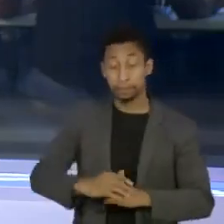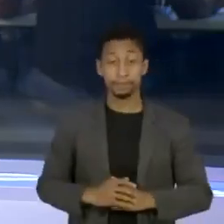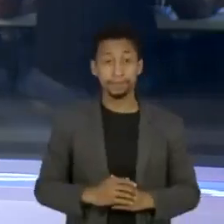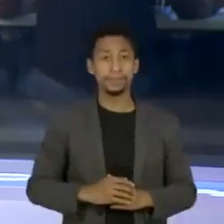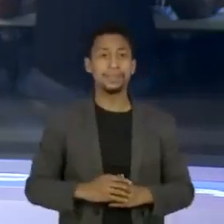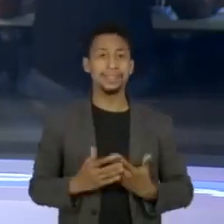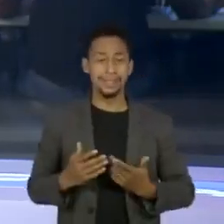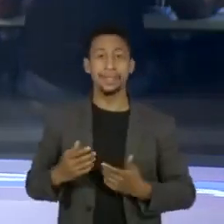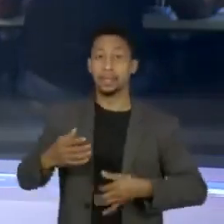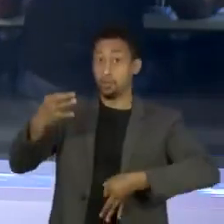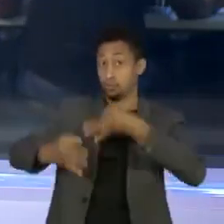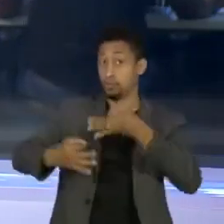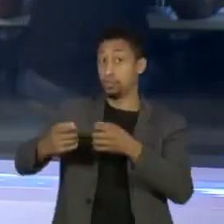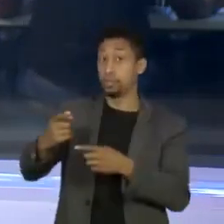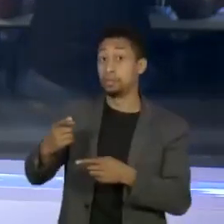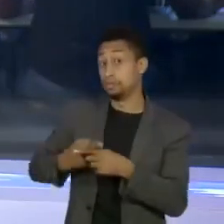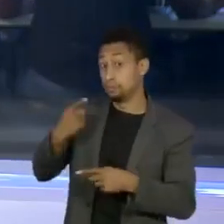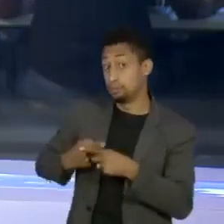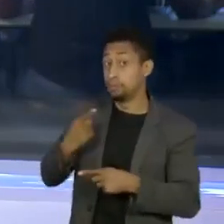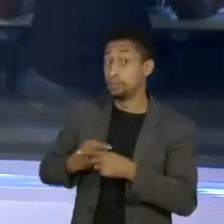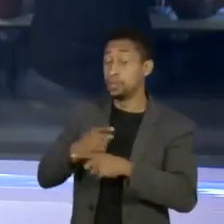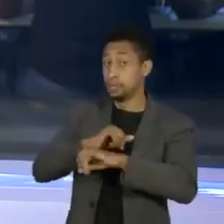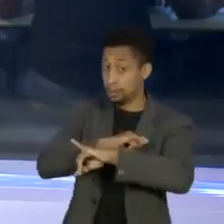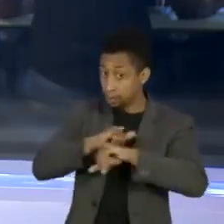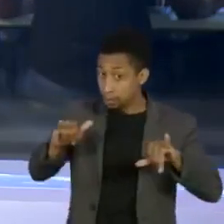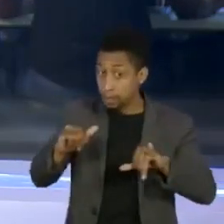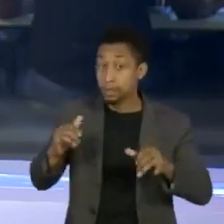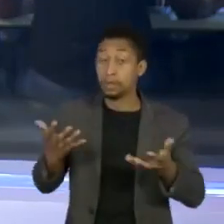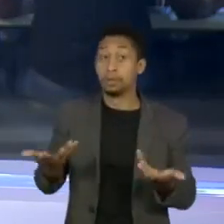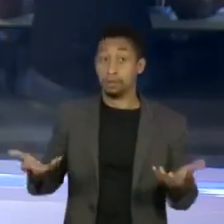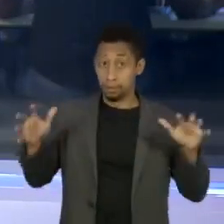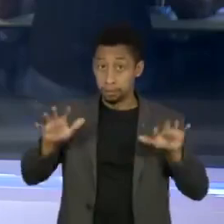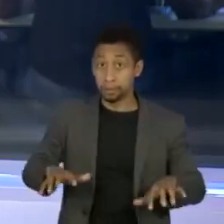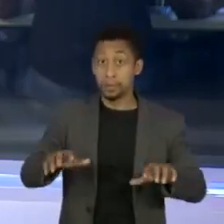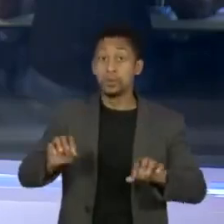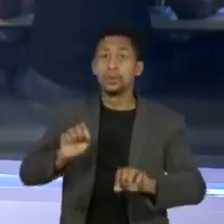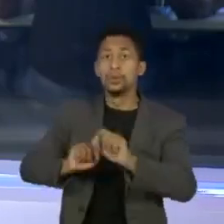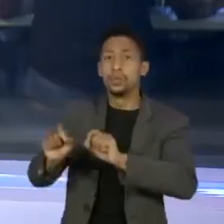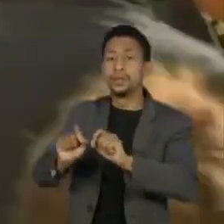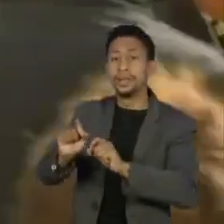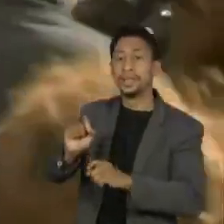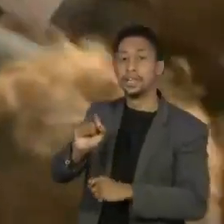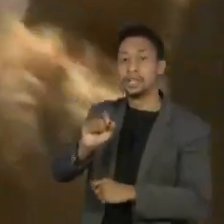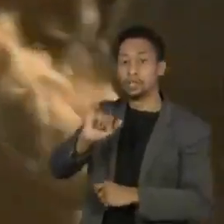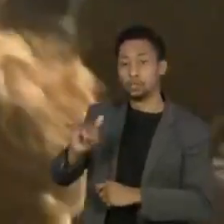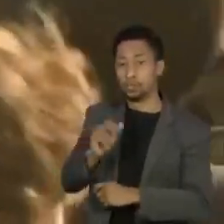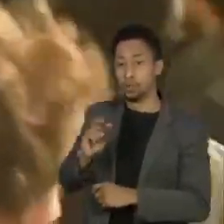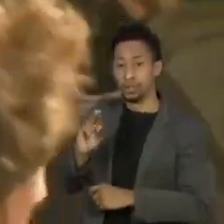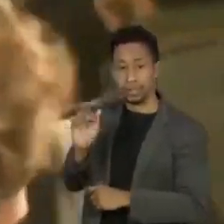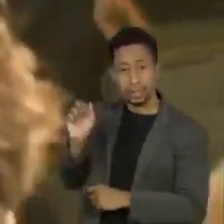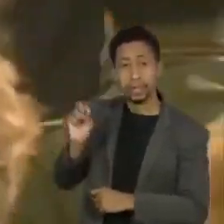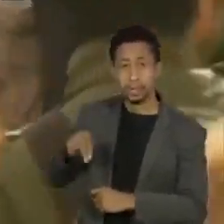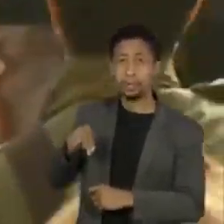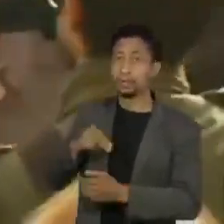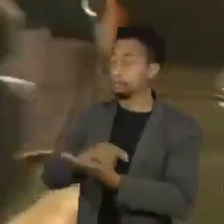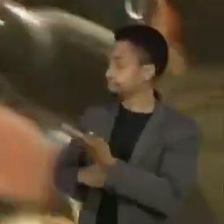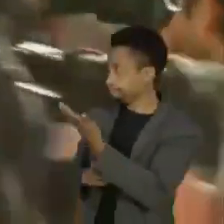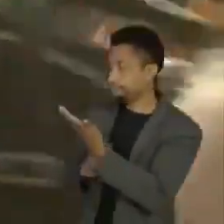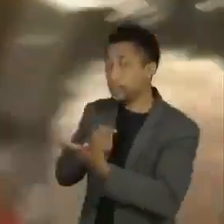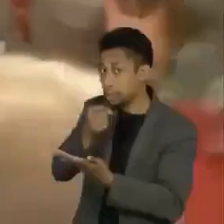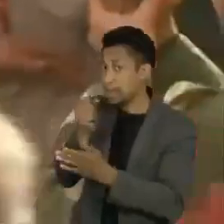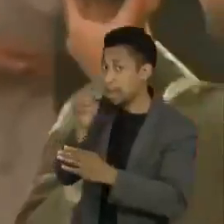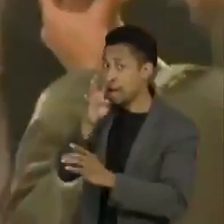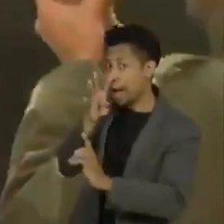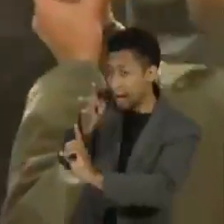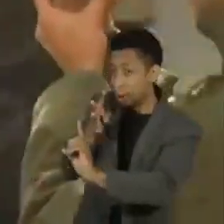Justiça britânica nega pedido de extradição do fundador do WikiLeaks, Julian Assange. O jornalista é acusado